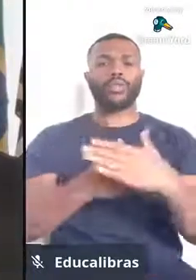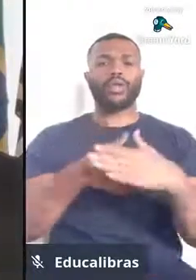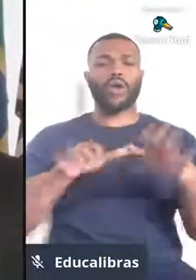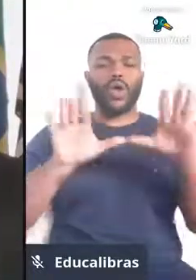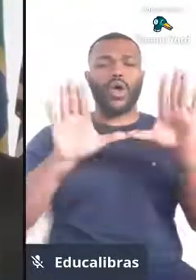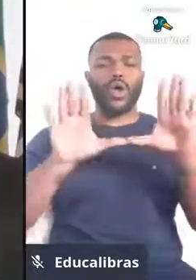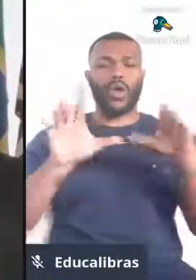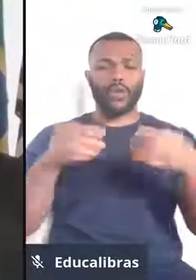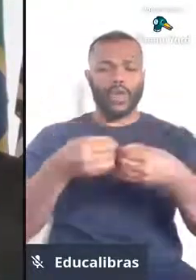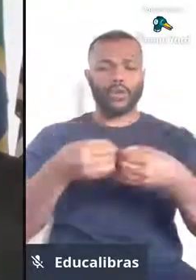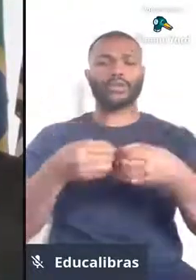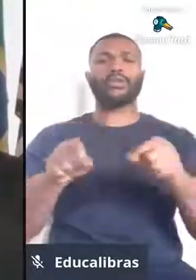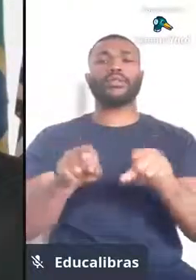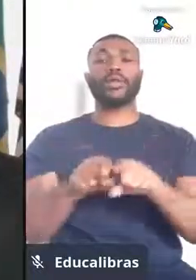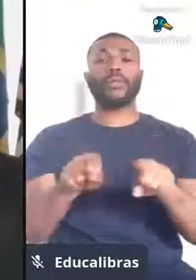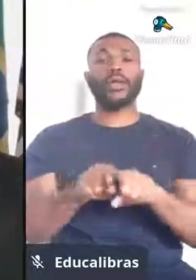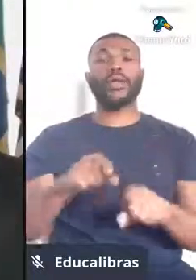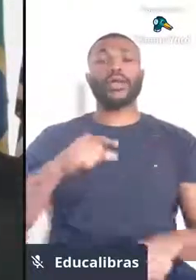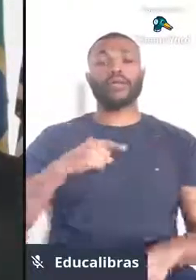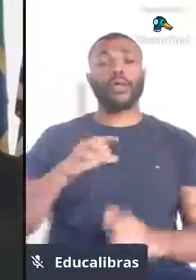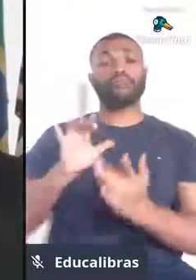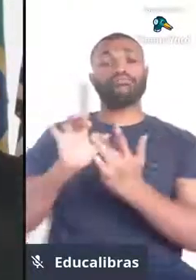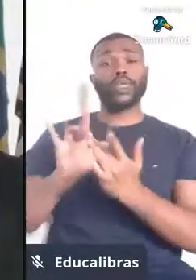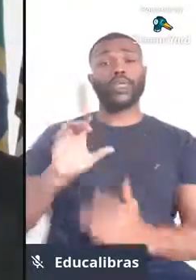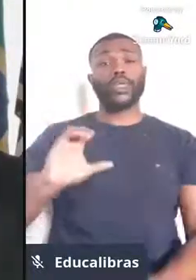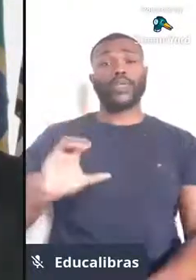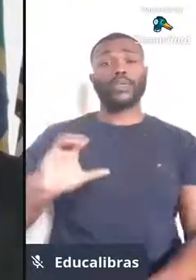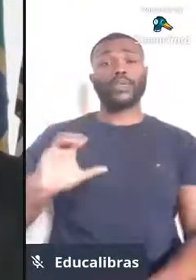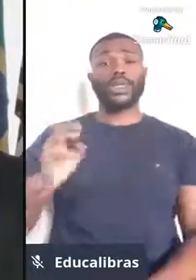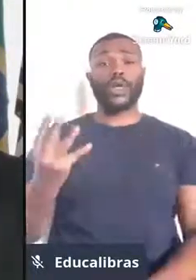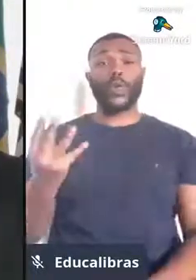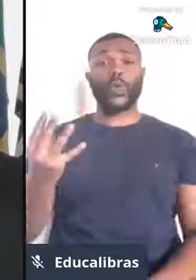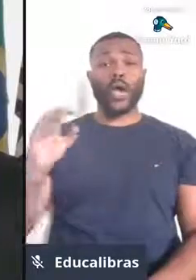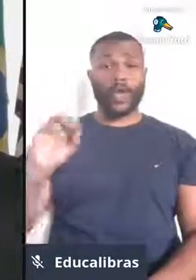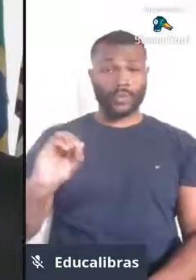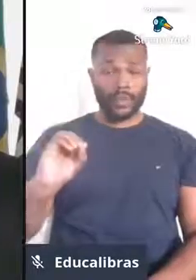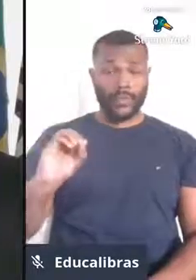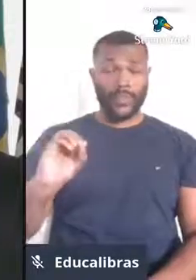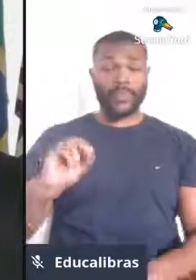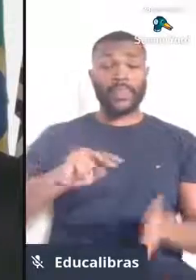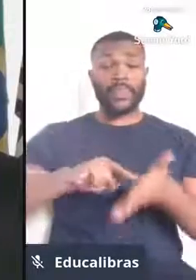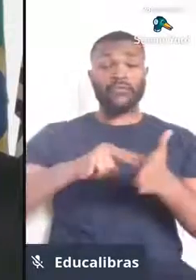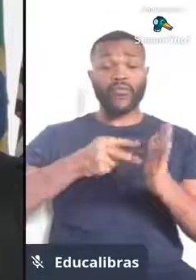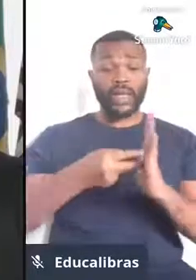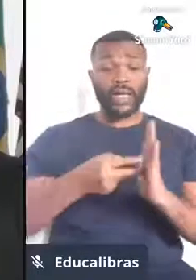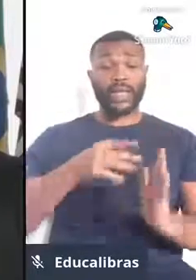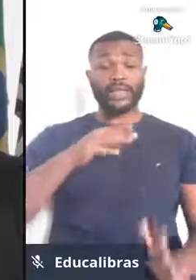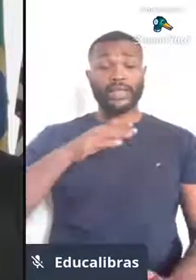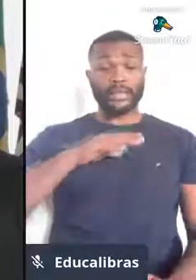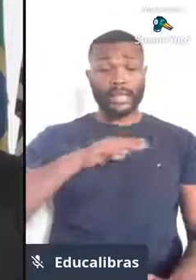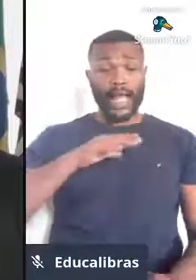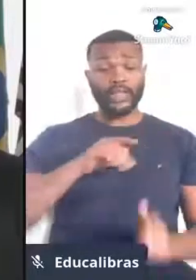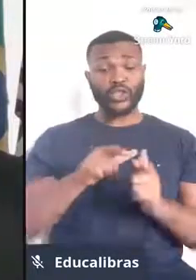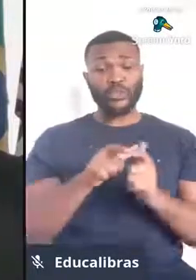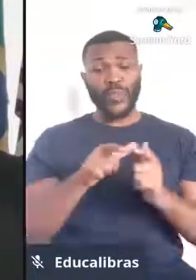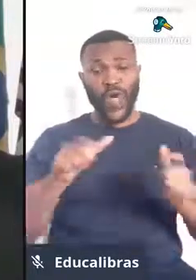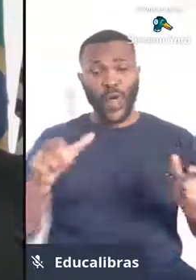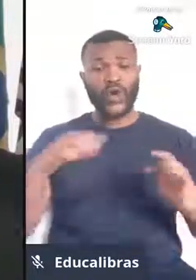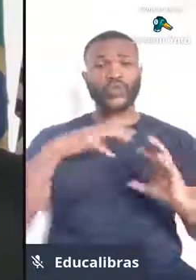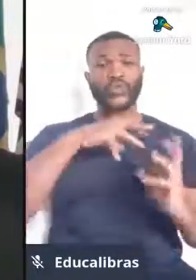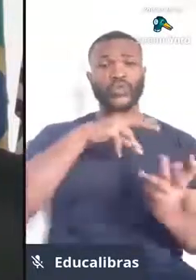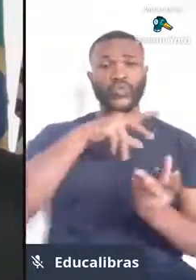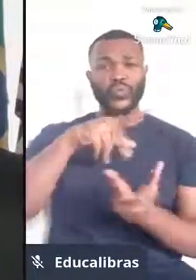cidade que chama C40, que são as maiores cidades do mundo engajadas em políticas e estudos